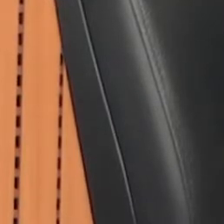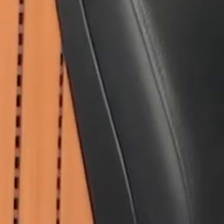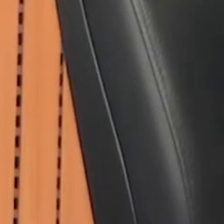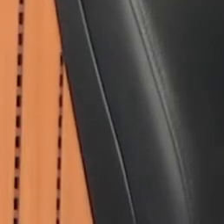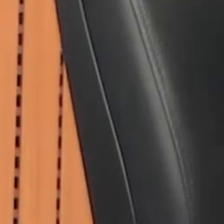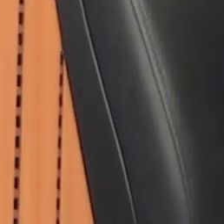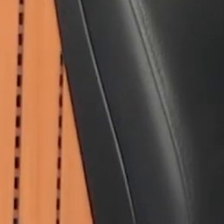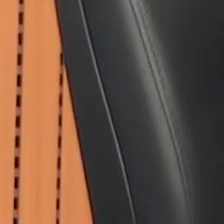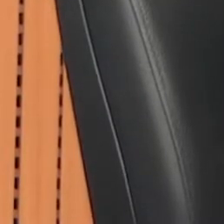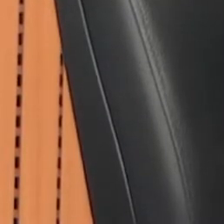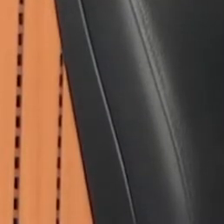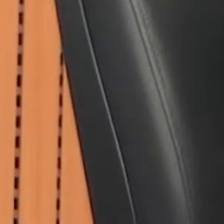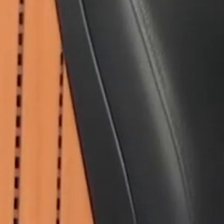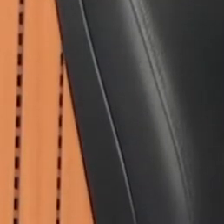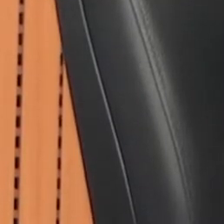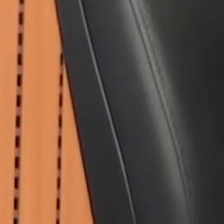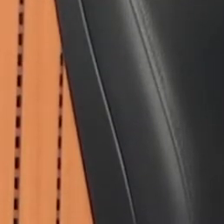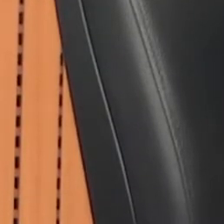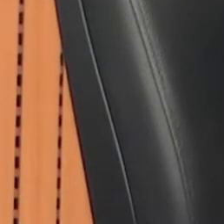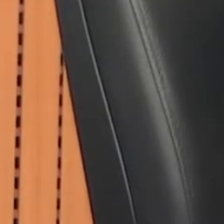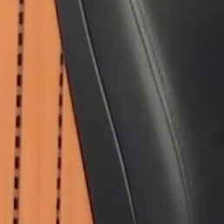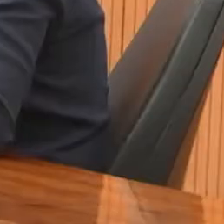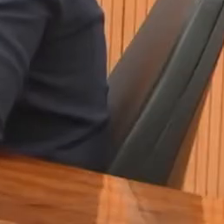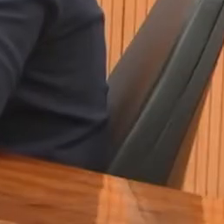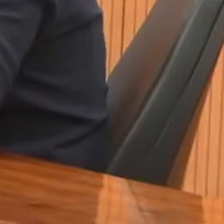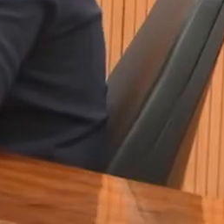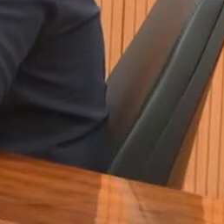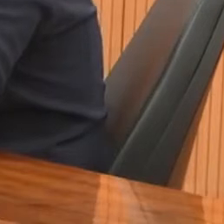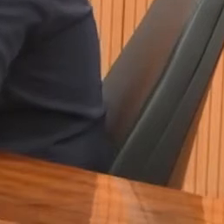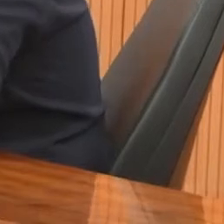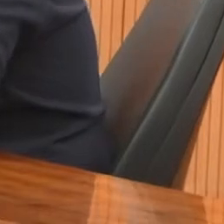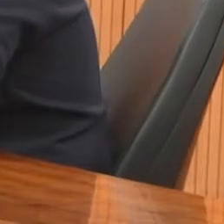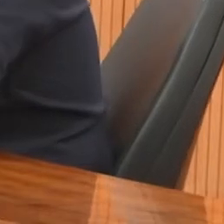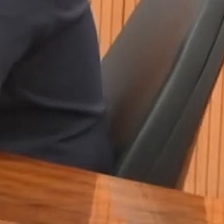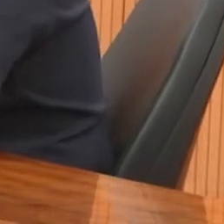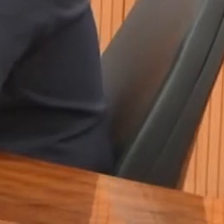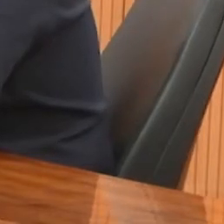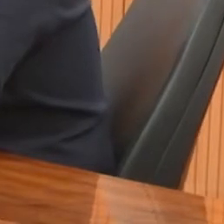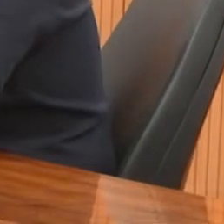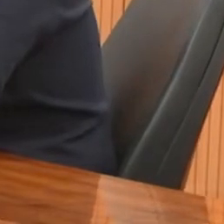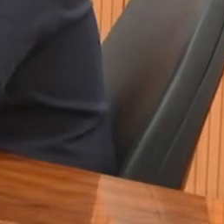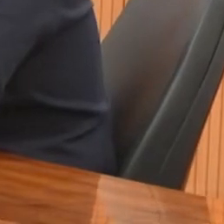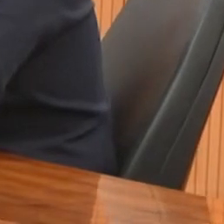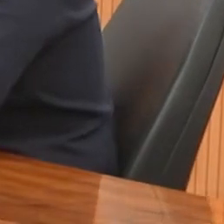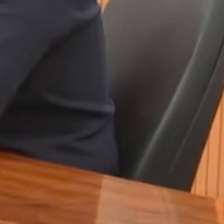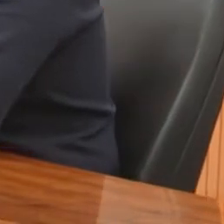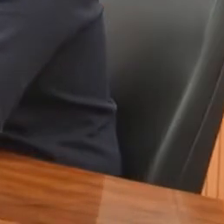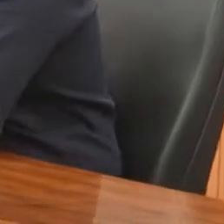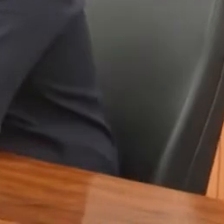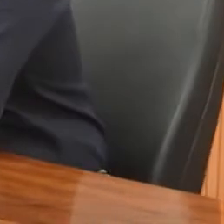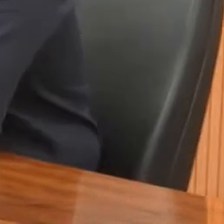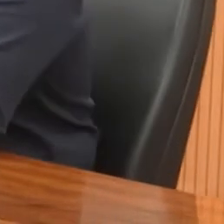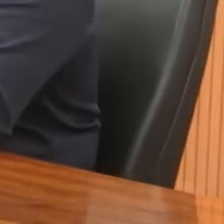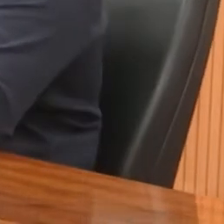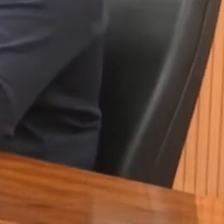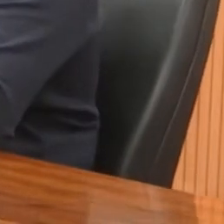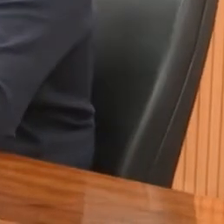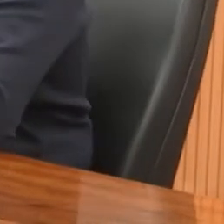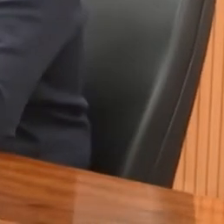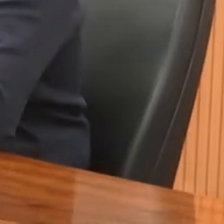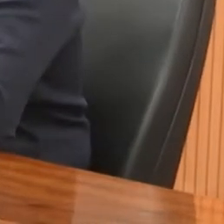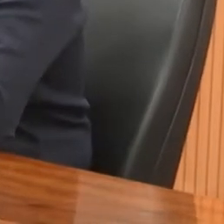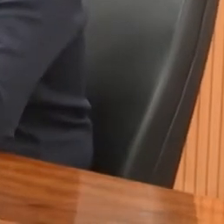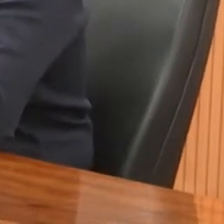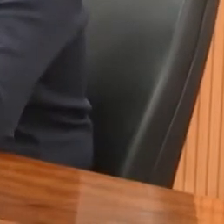pré-estabelecido, e se o senhor puder ser, né, mais preciso nos seus questionamentos, enfim, mas tem a